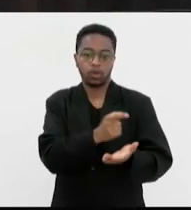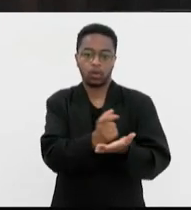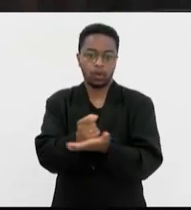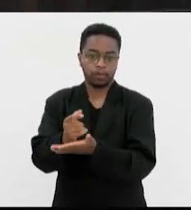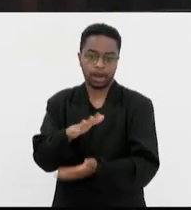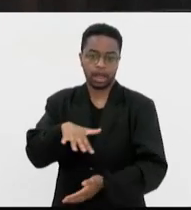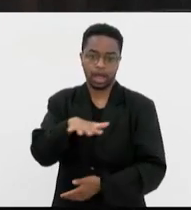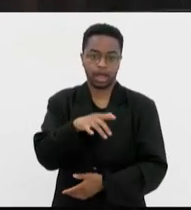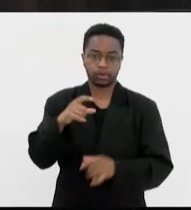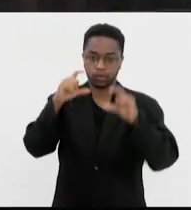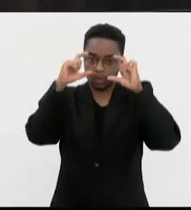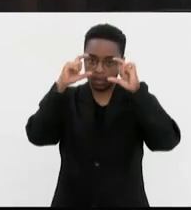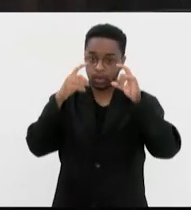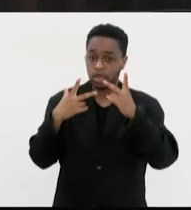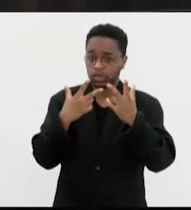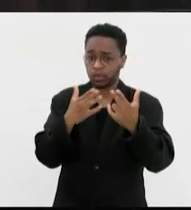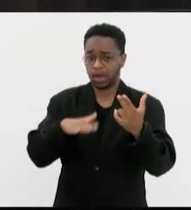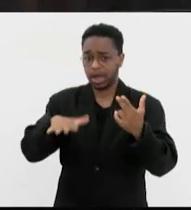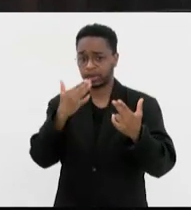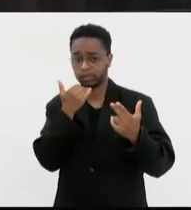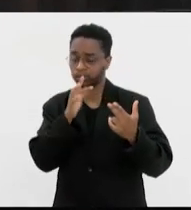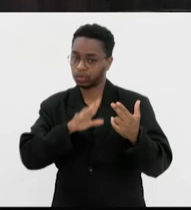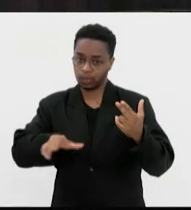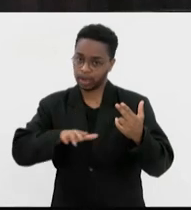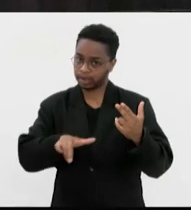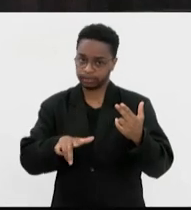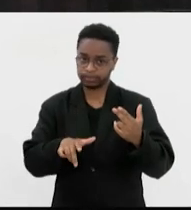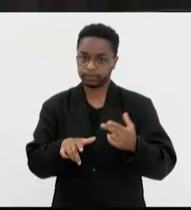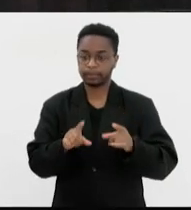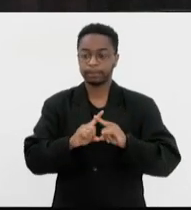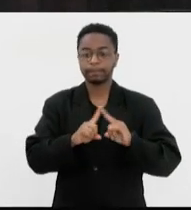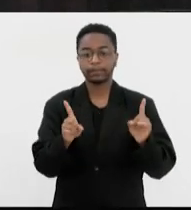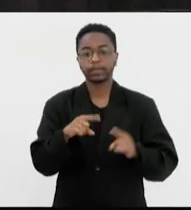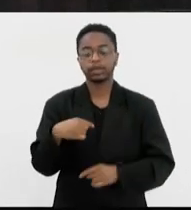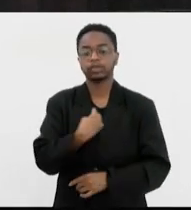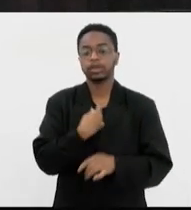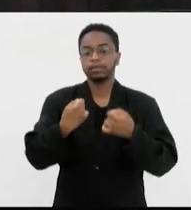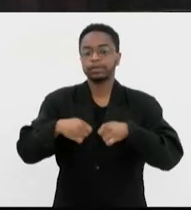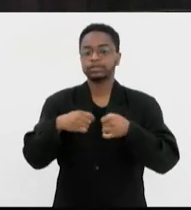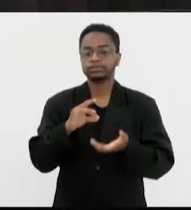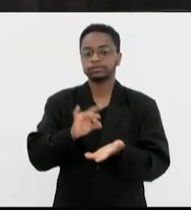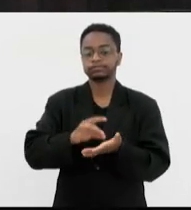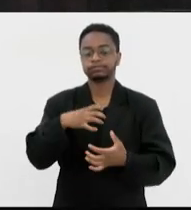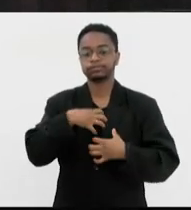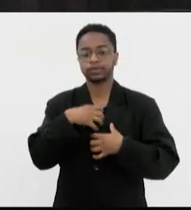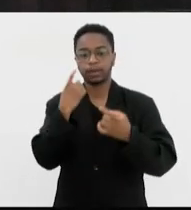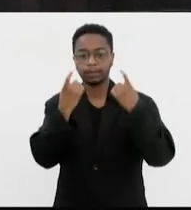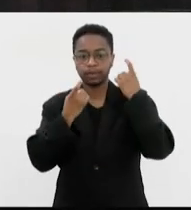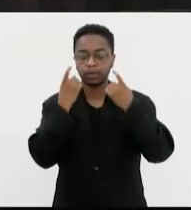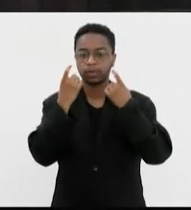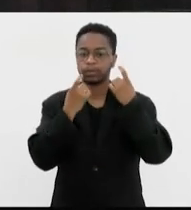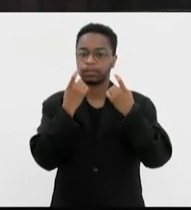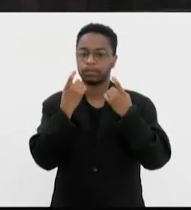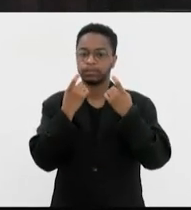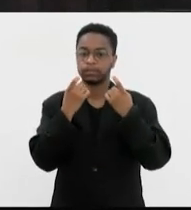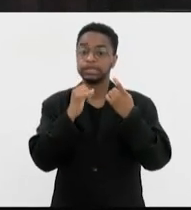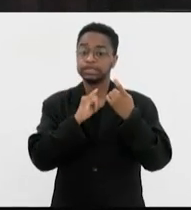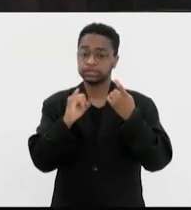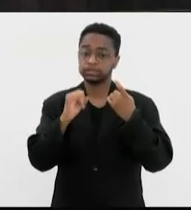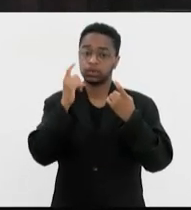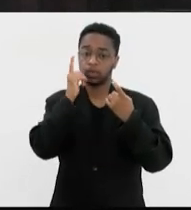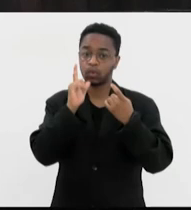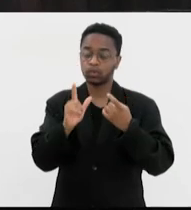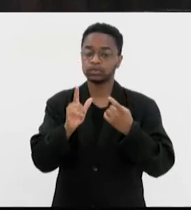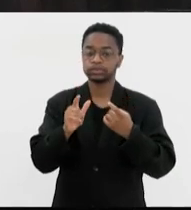é o mesmo do setor alimentício e higiênico, mas que a gente deva se preocupar, de fato, desse benefício chegar